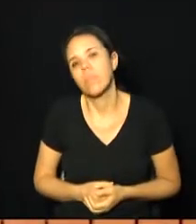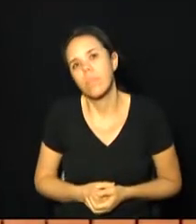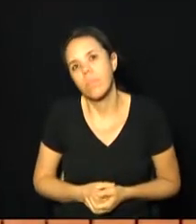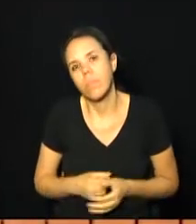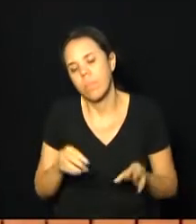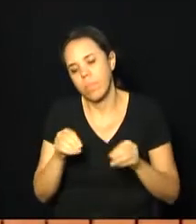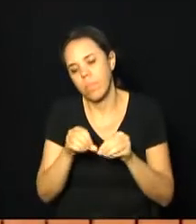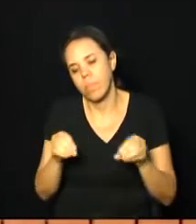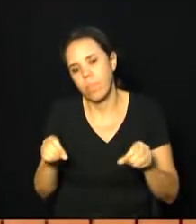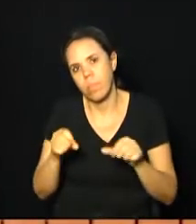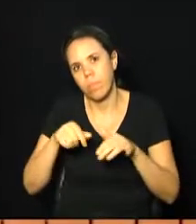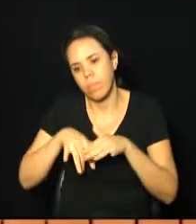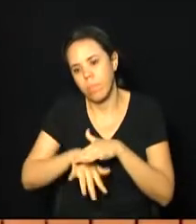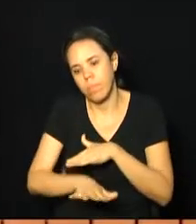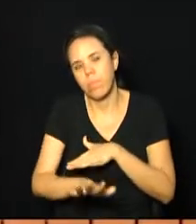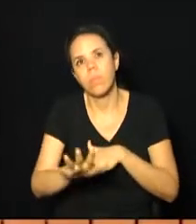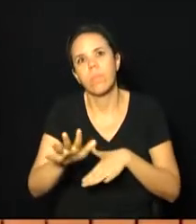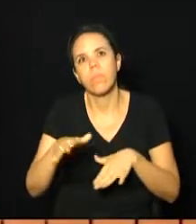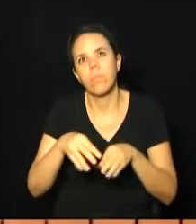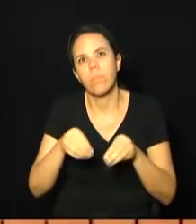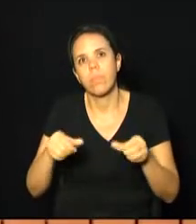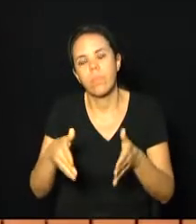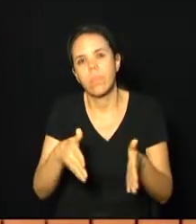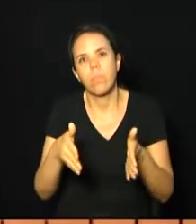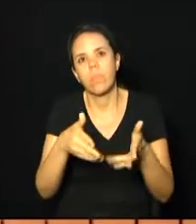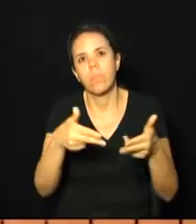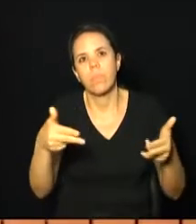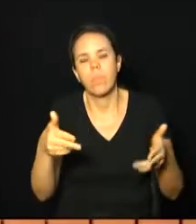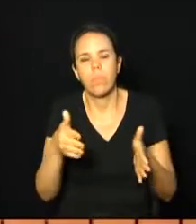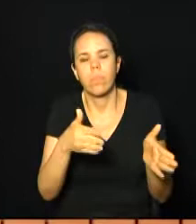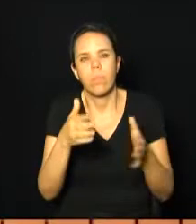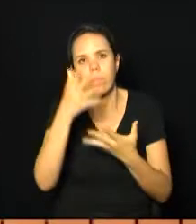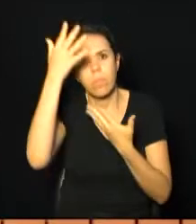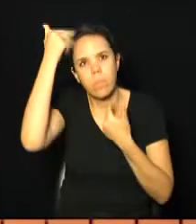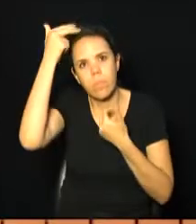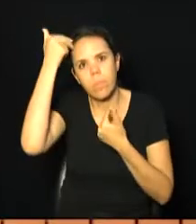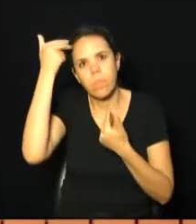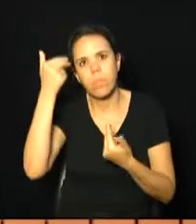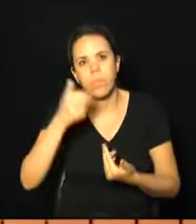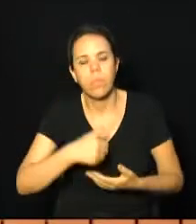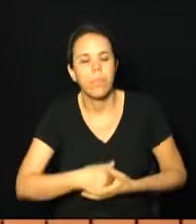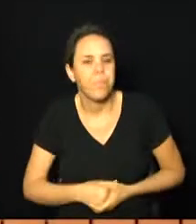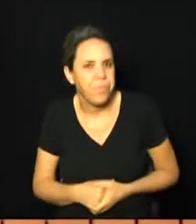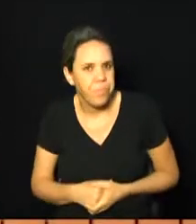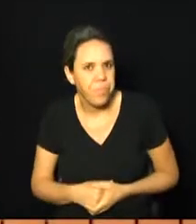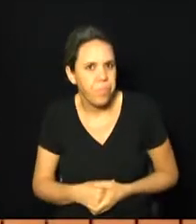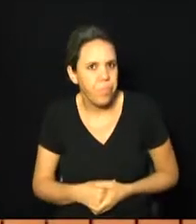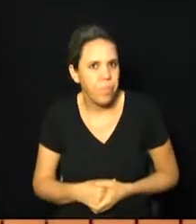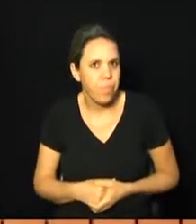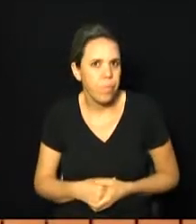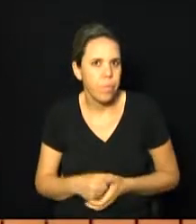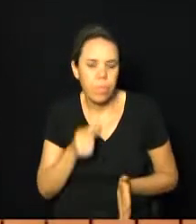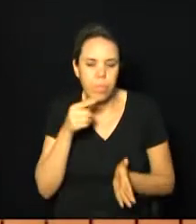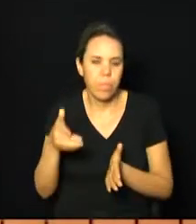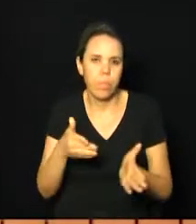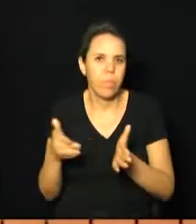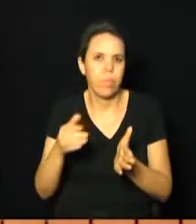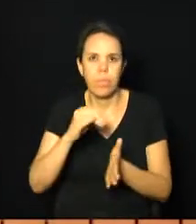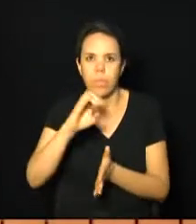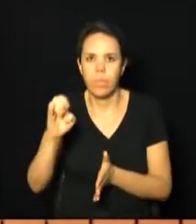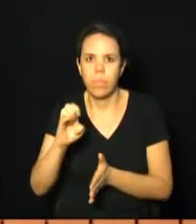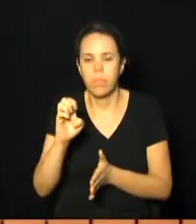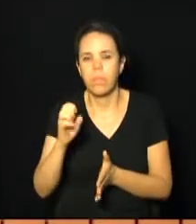essa terra que desce, ela acaba assoreando o nosso Ribeirão das Cabras, né? E algumas nascentes de Joaquim Egídio que